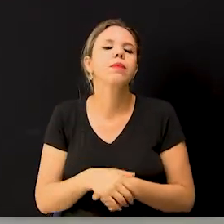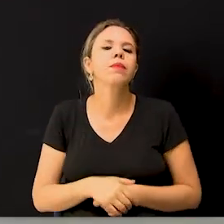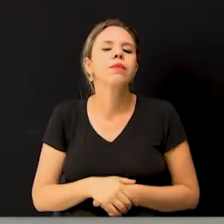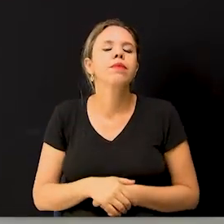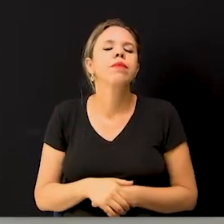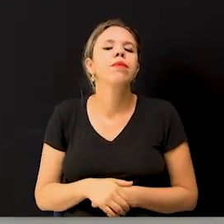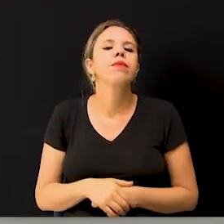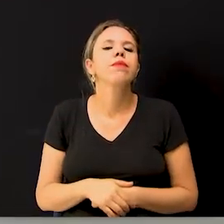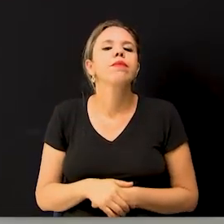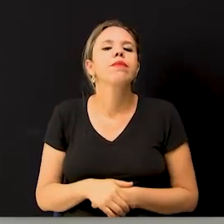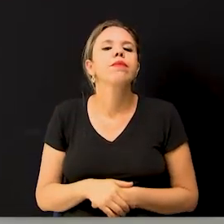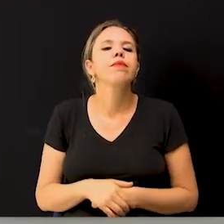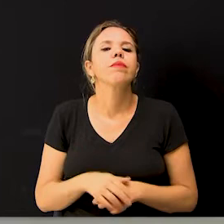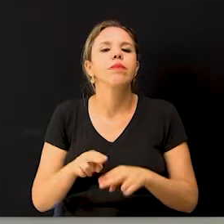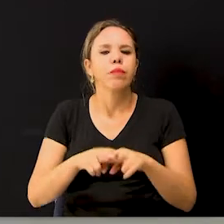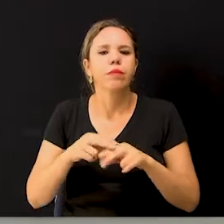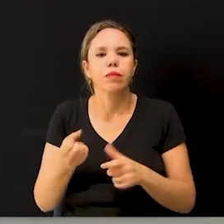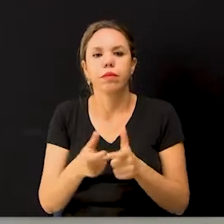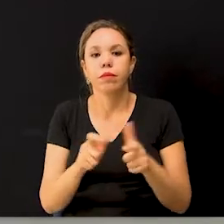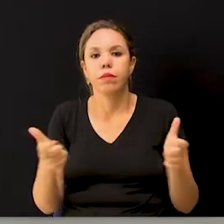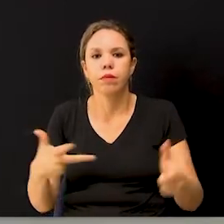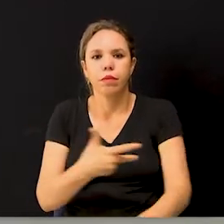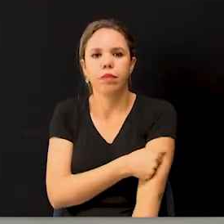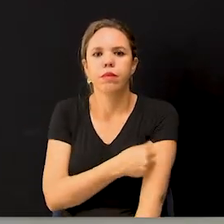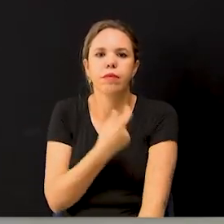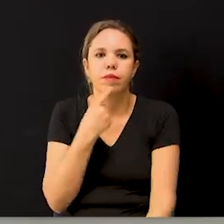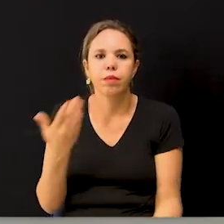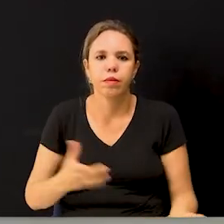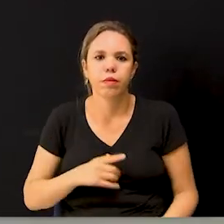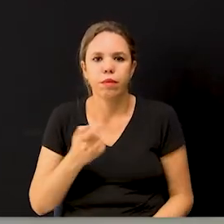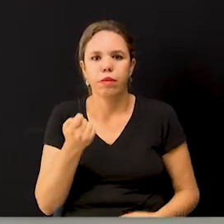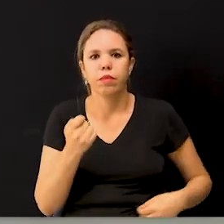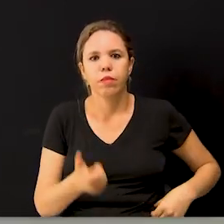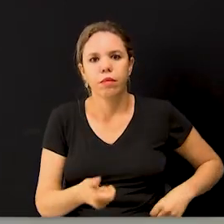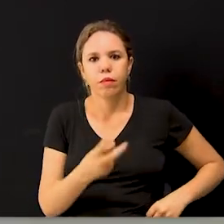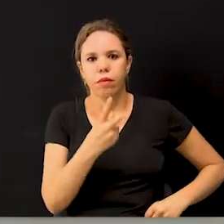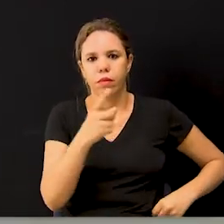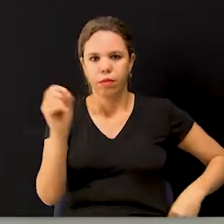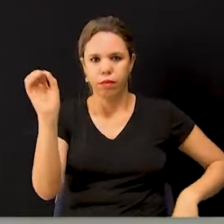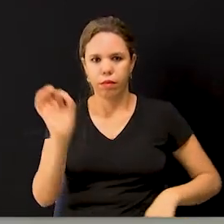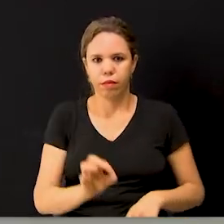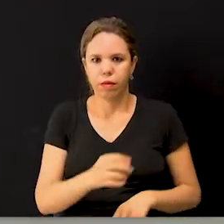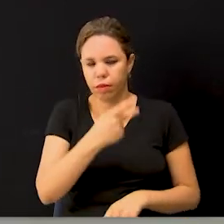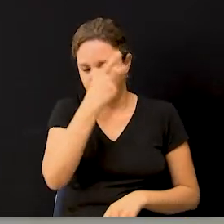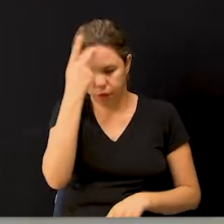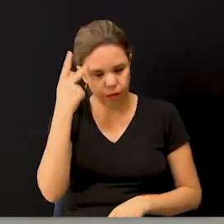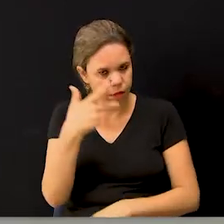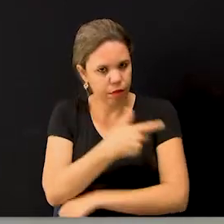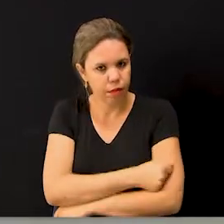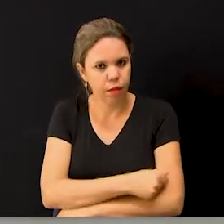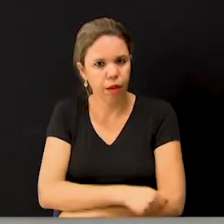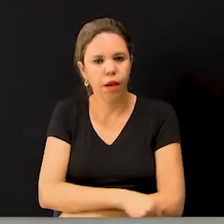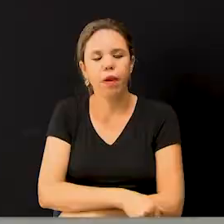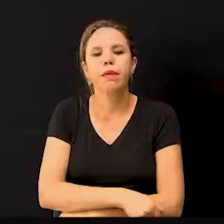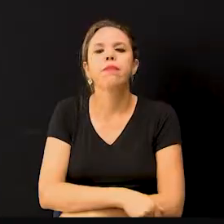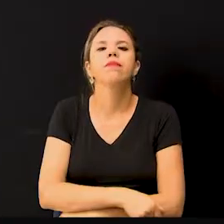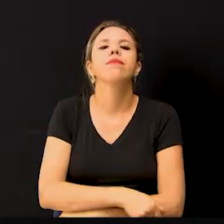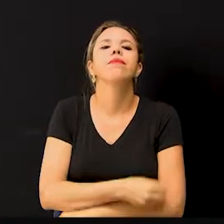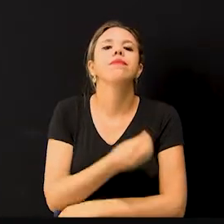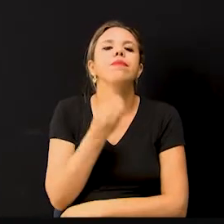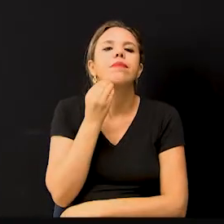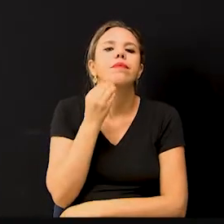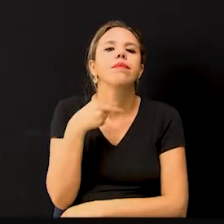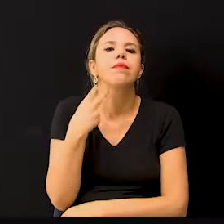e por conta da vacinação. Campinas hoje tem quase 100% da sua população vacinada.